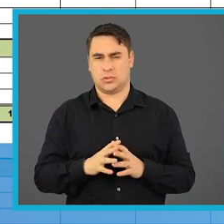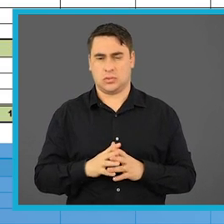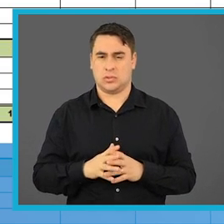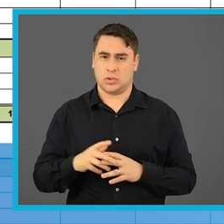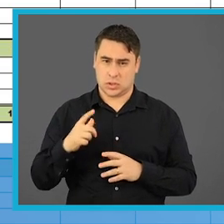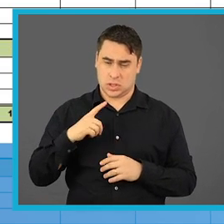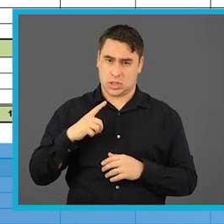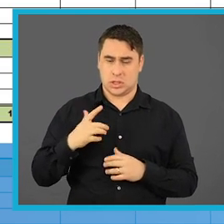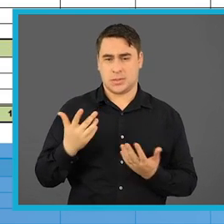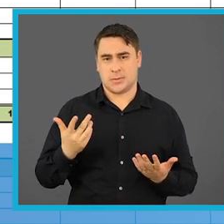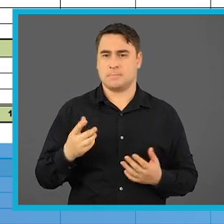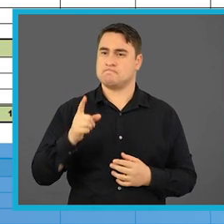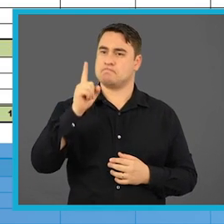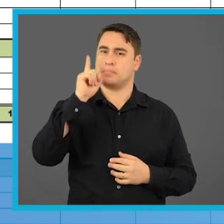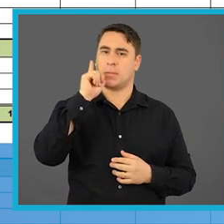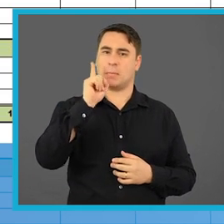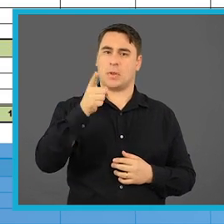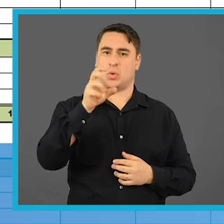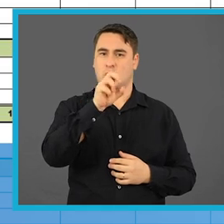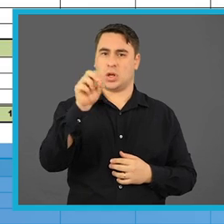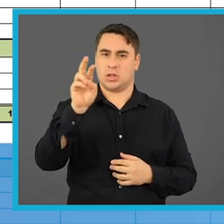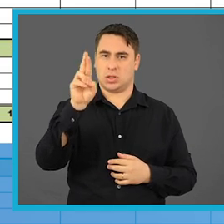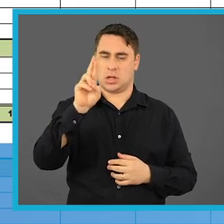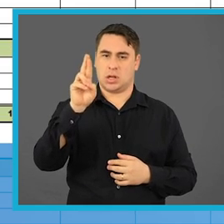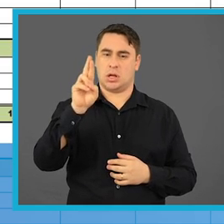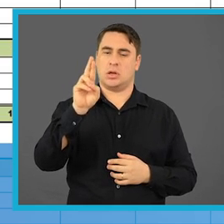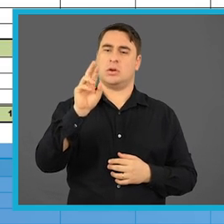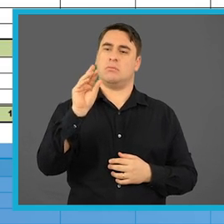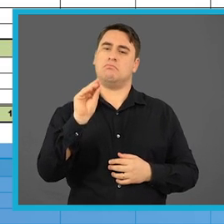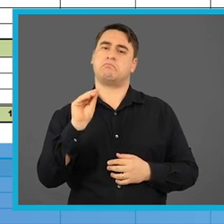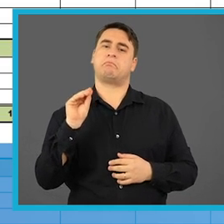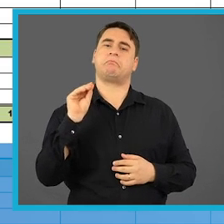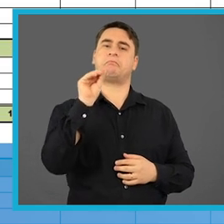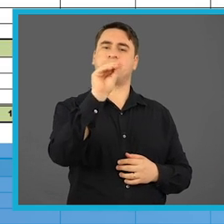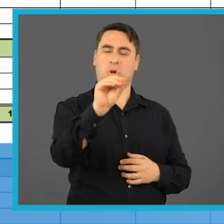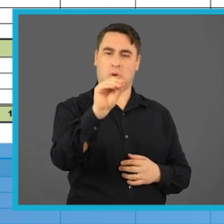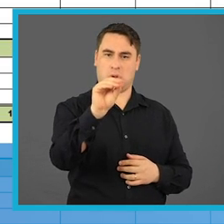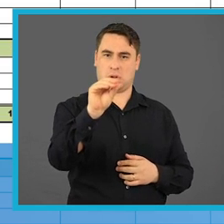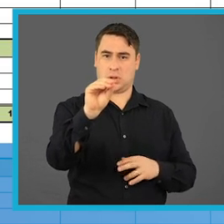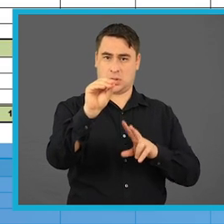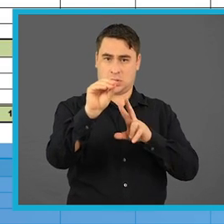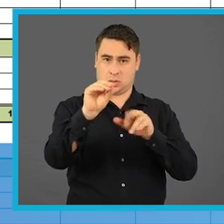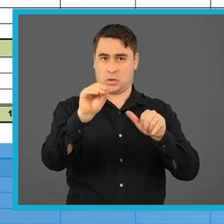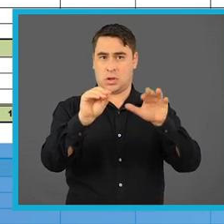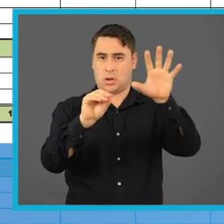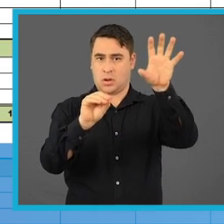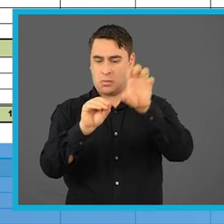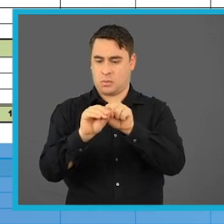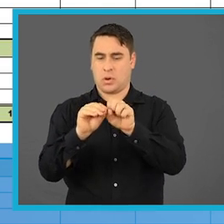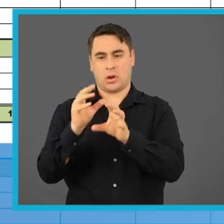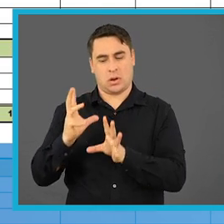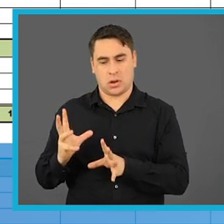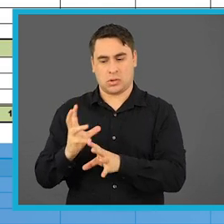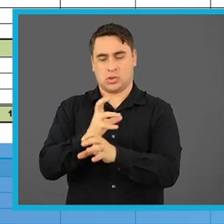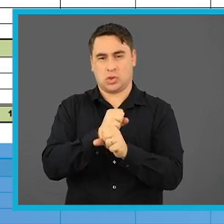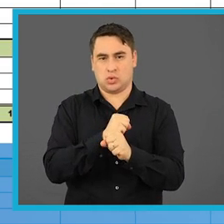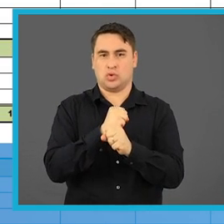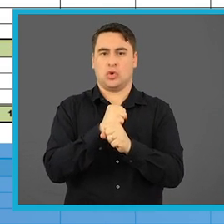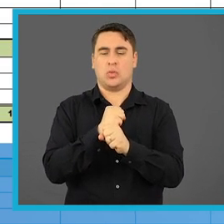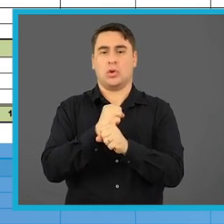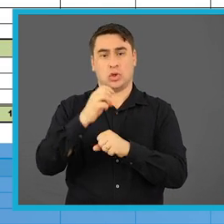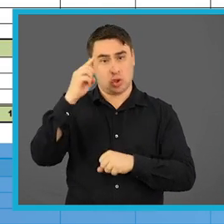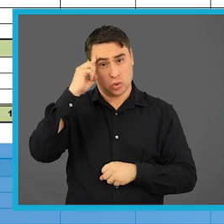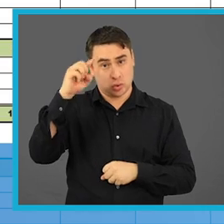exemplo, temos aqui R$ 1.500. Colocamos esse R$ 1.500, ela vai fazer o seguinte: ela vai pegar a soma